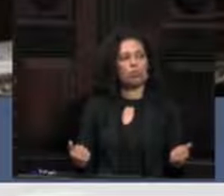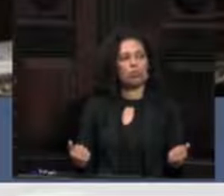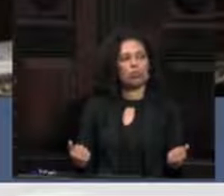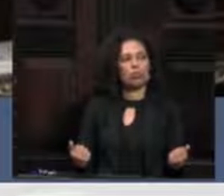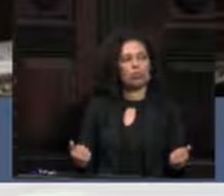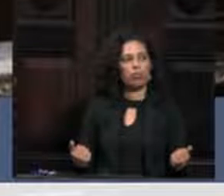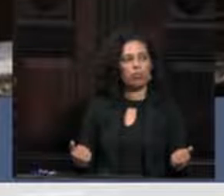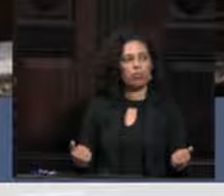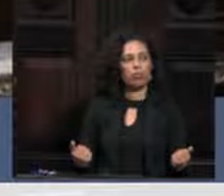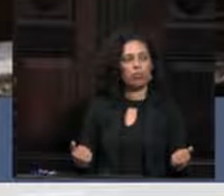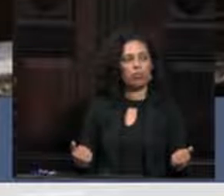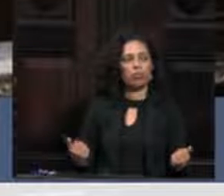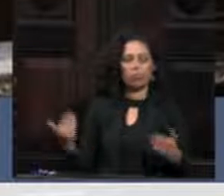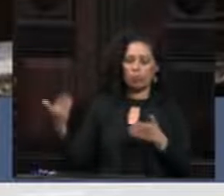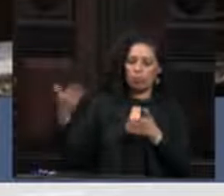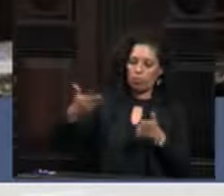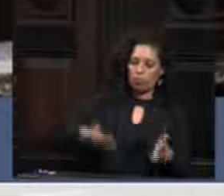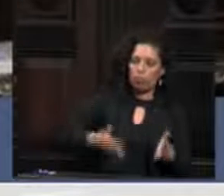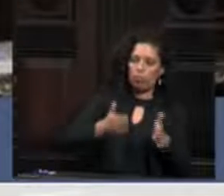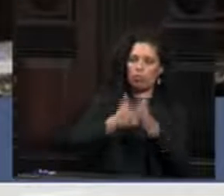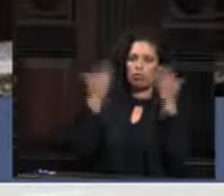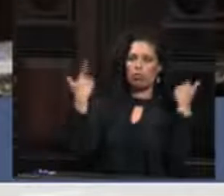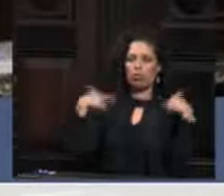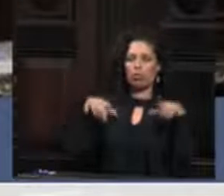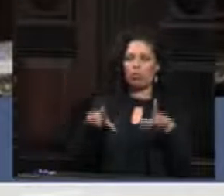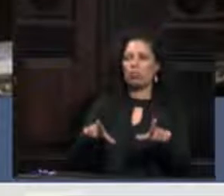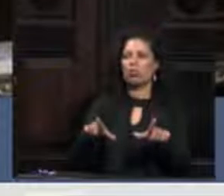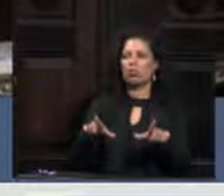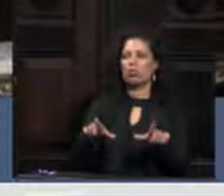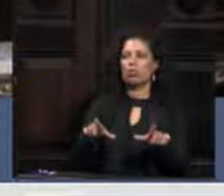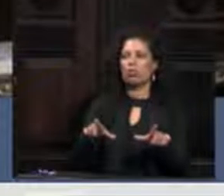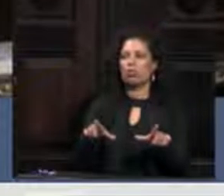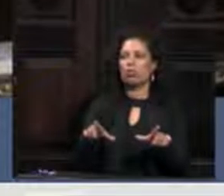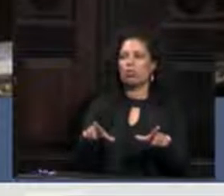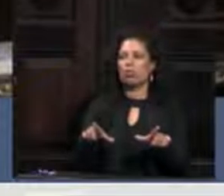que comparecem a esta casa,